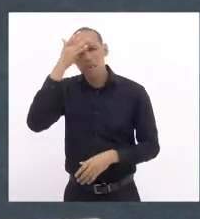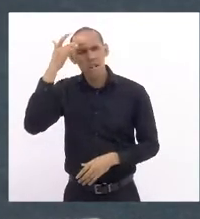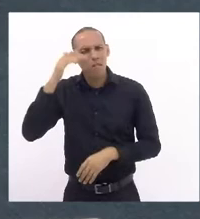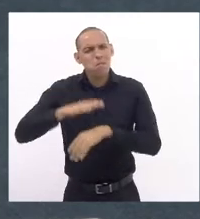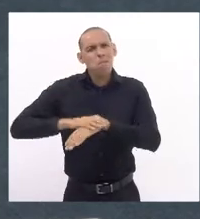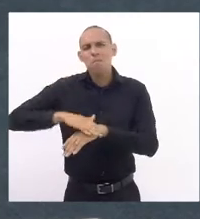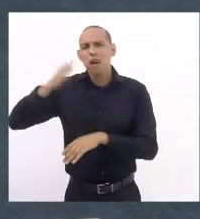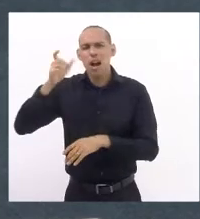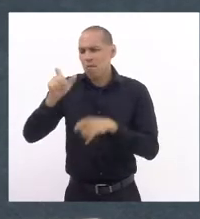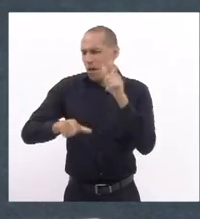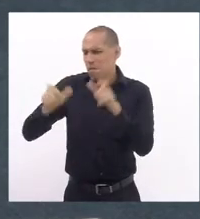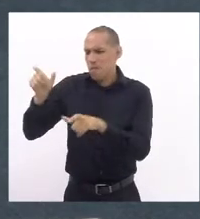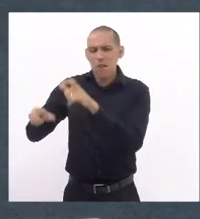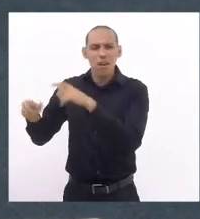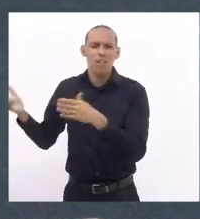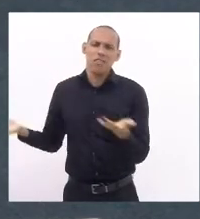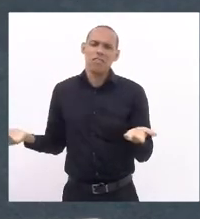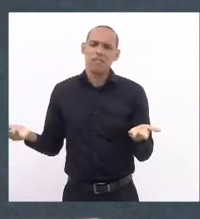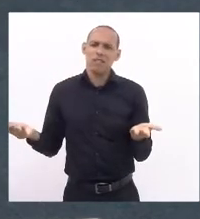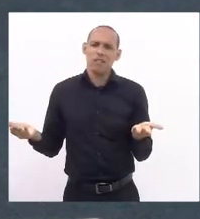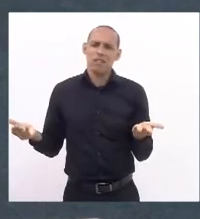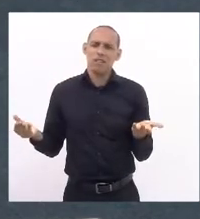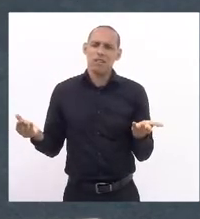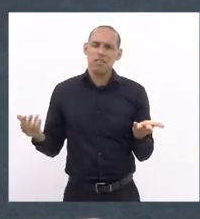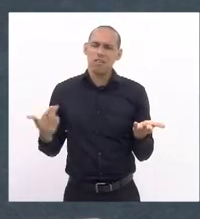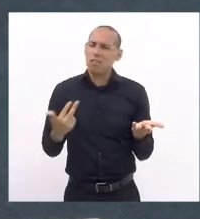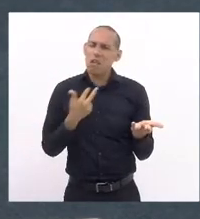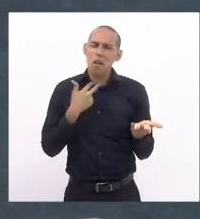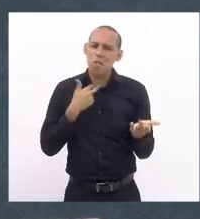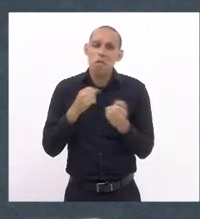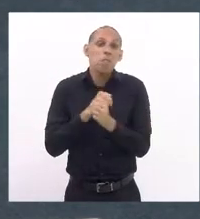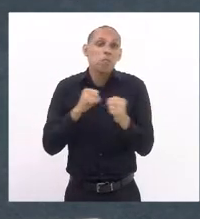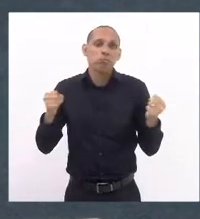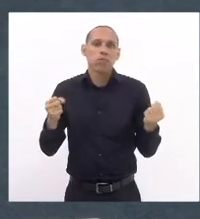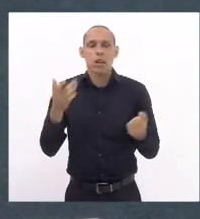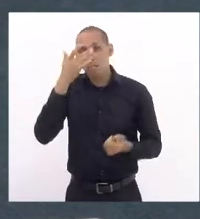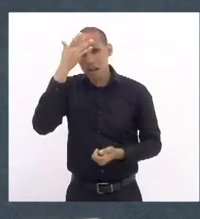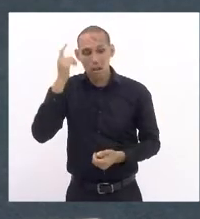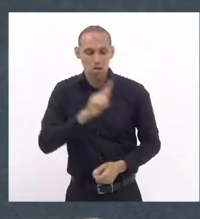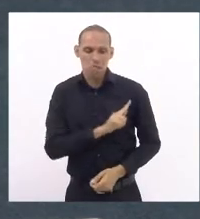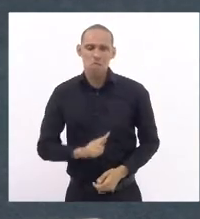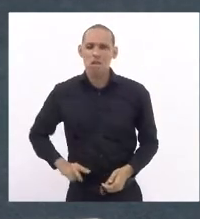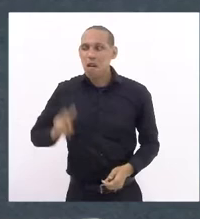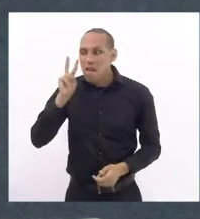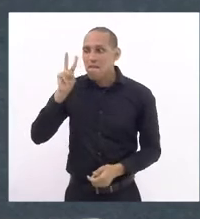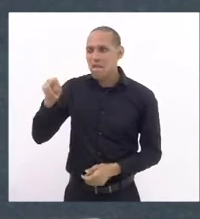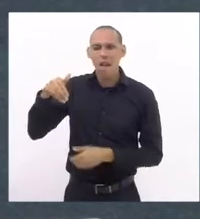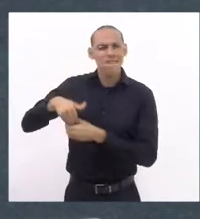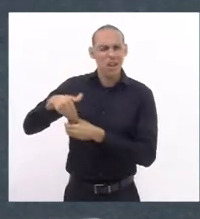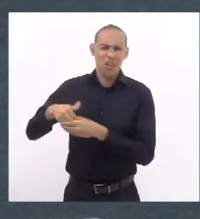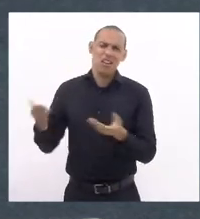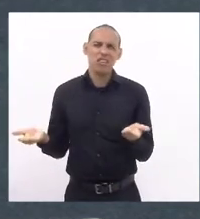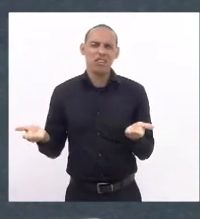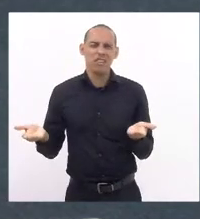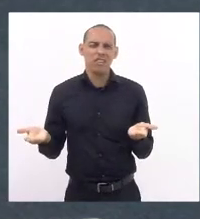pessoas... Não acredito que o governador esteja vendo voto nisso tudo. Pelo amor de